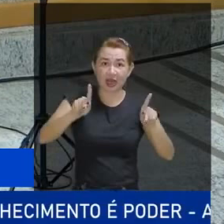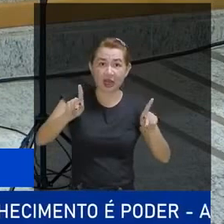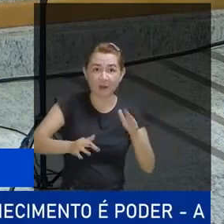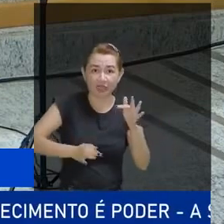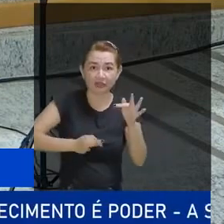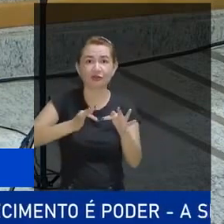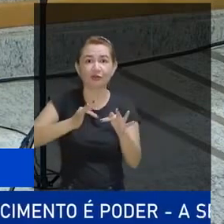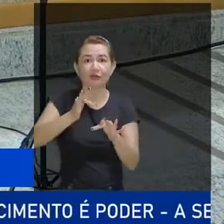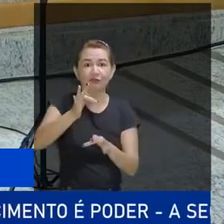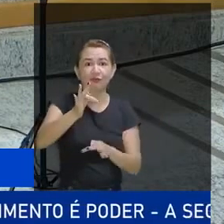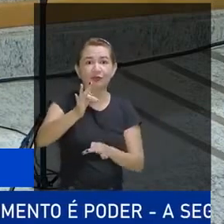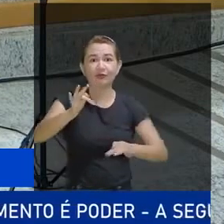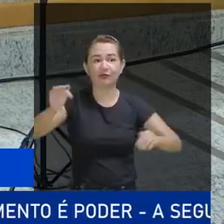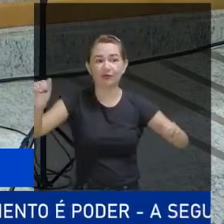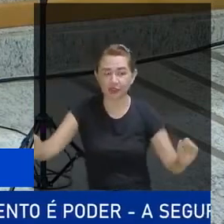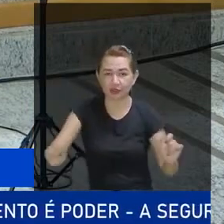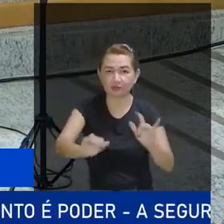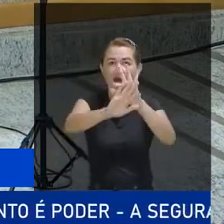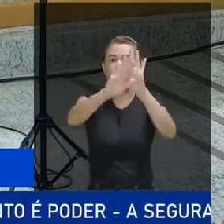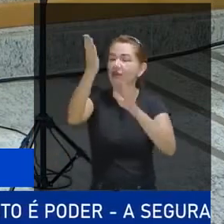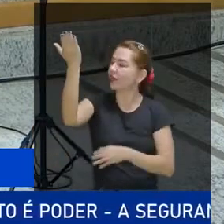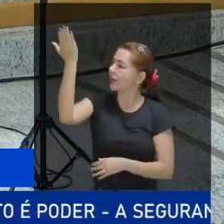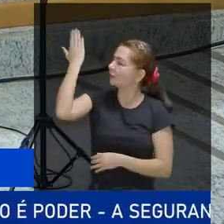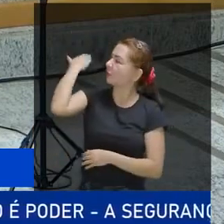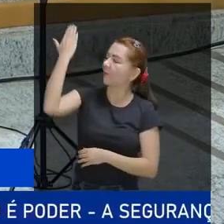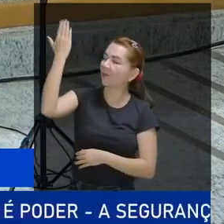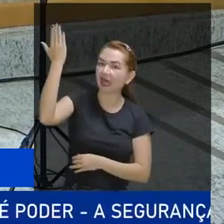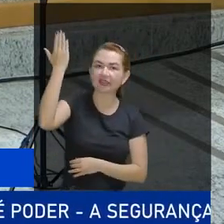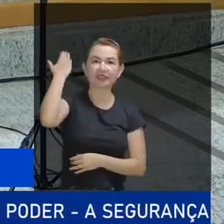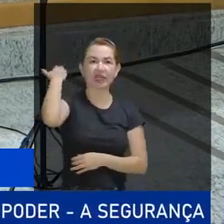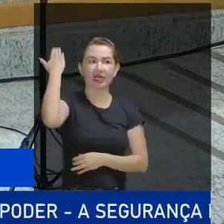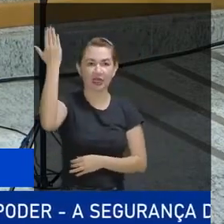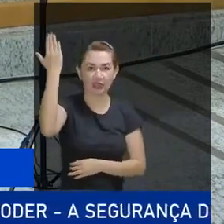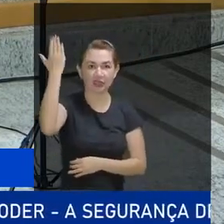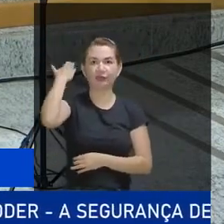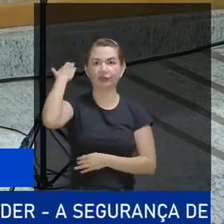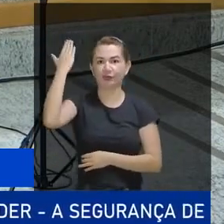flâmula, paz no futuro e glória no